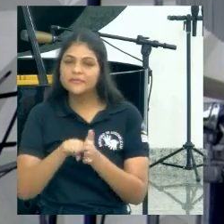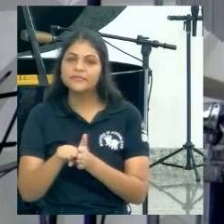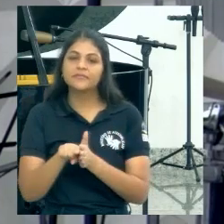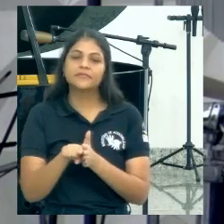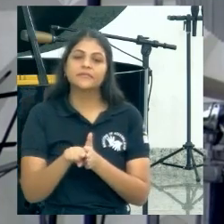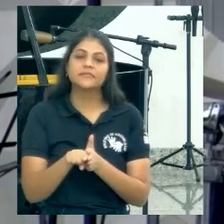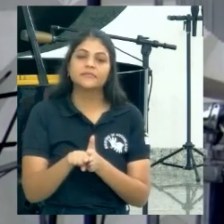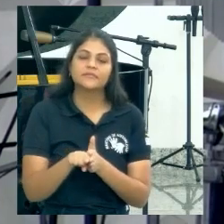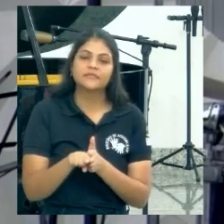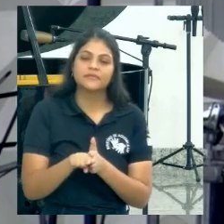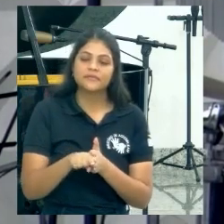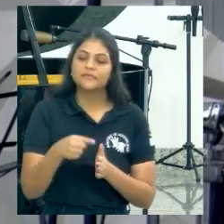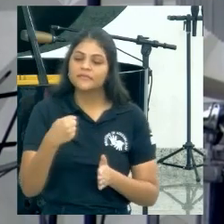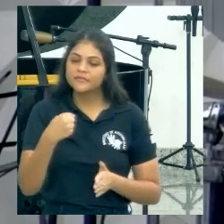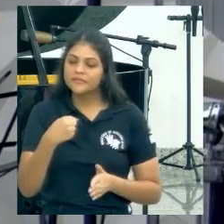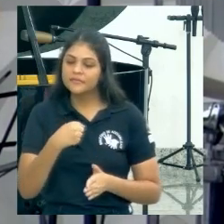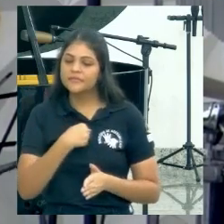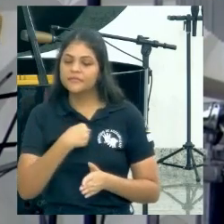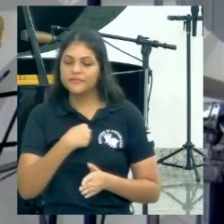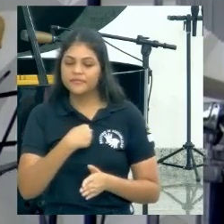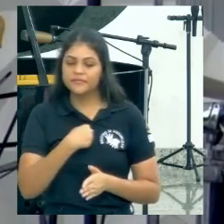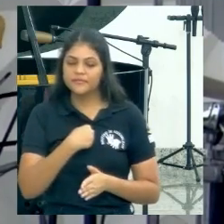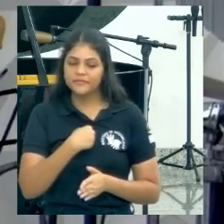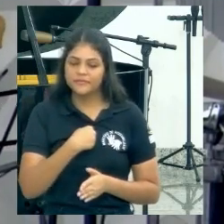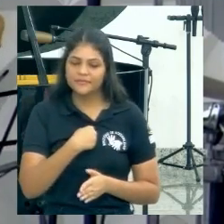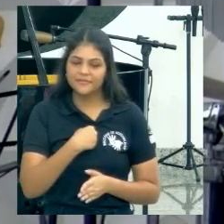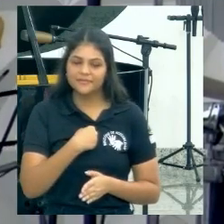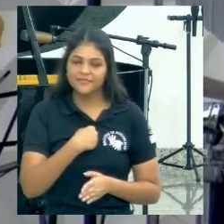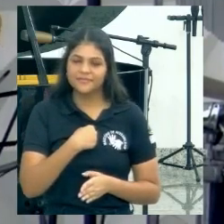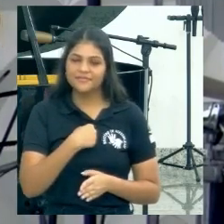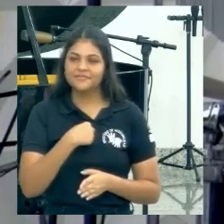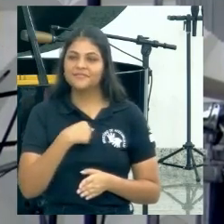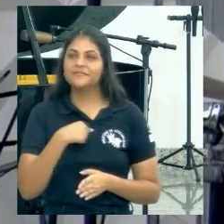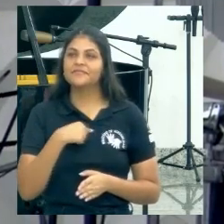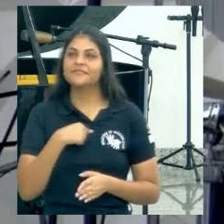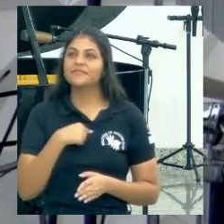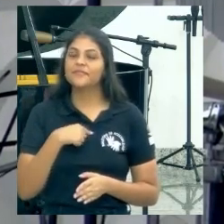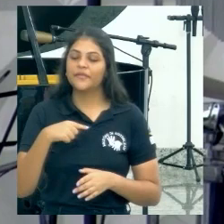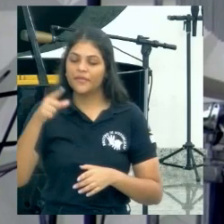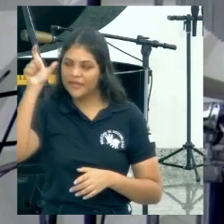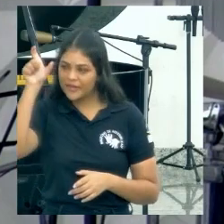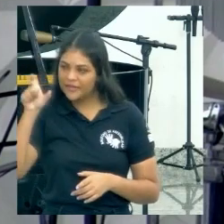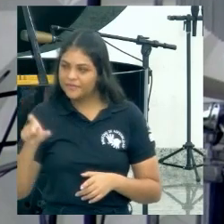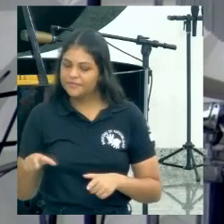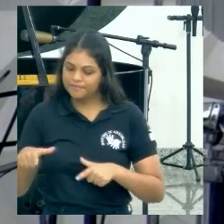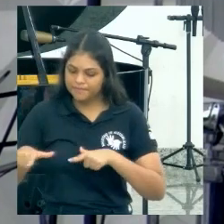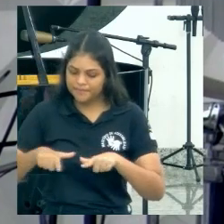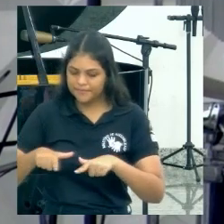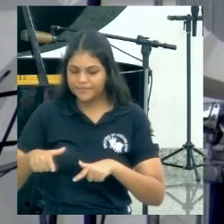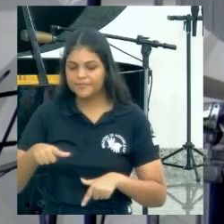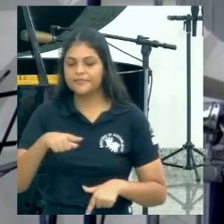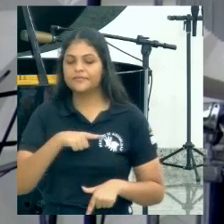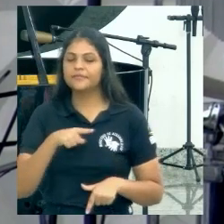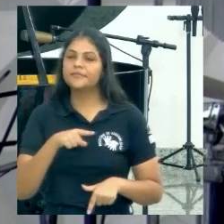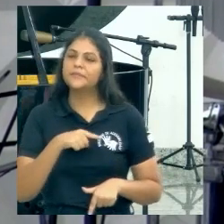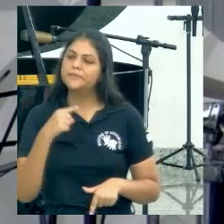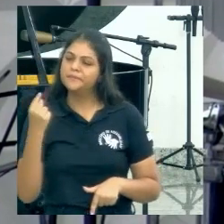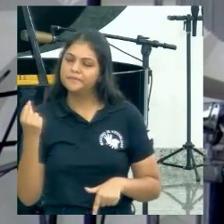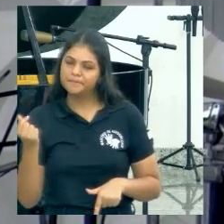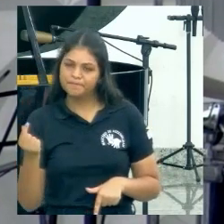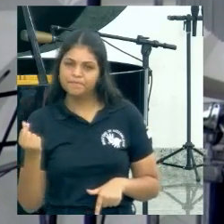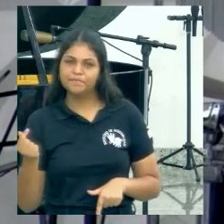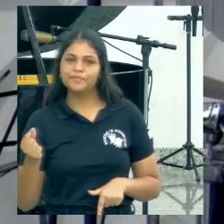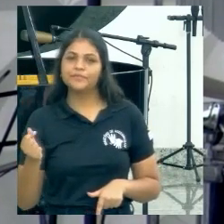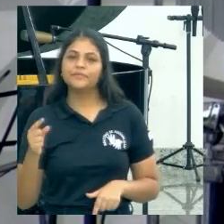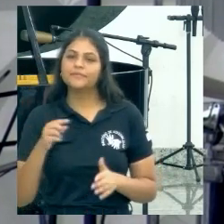Ou será que apenas eu e Barnabé não temos o direito de deixar de trabalhar para termos sustento? Perceba, ele está